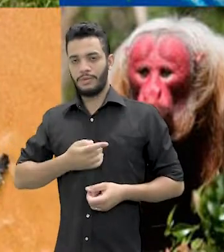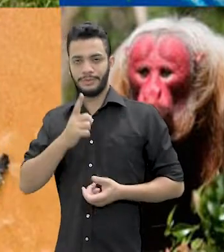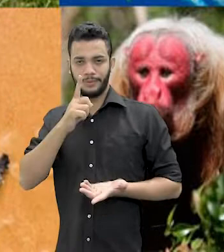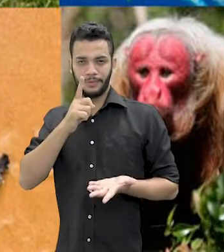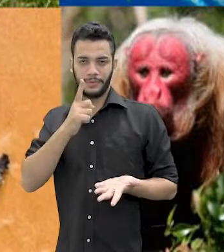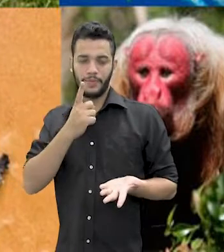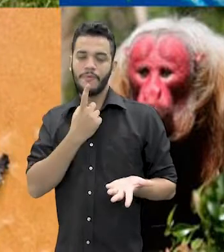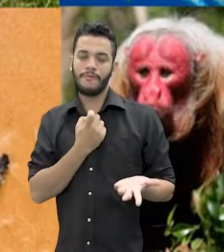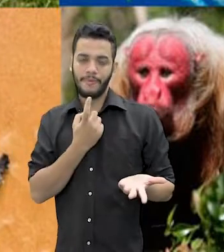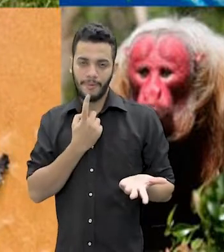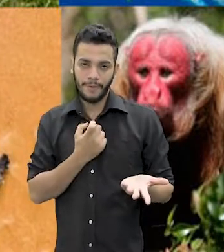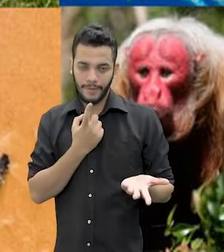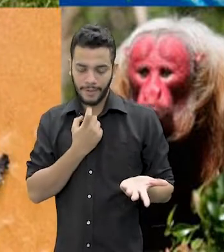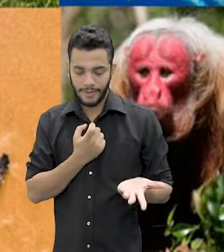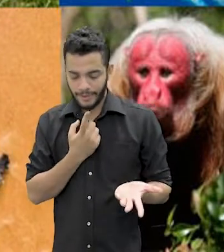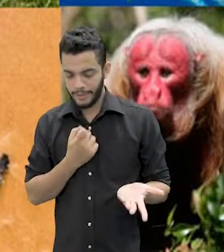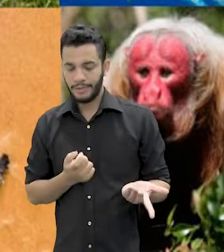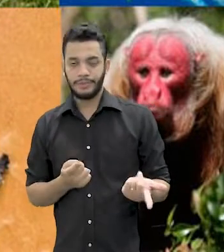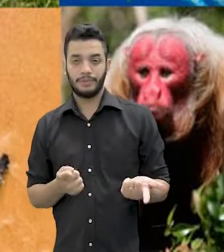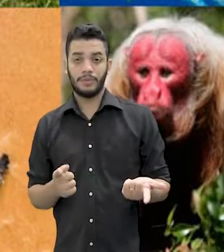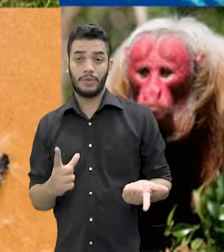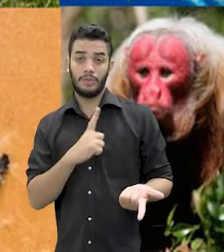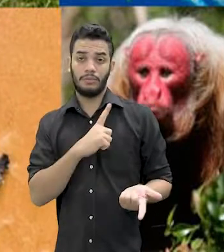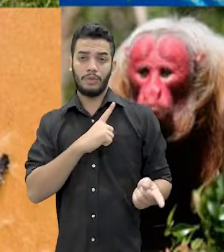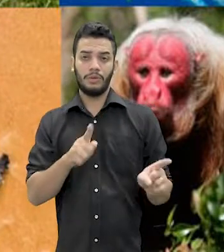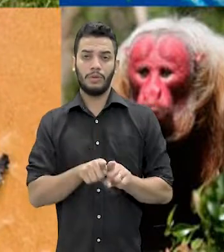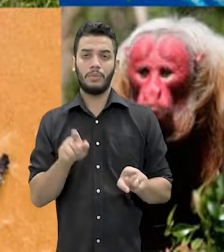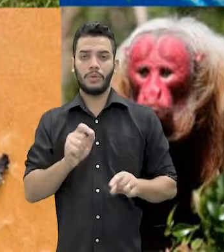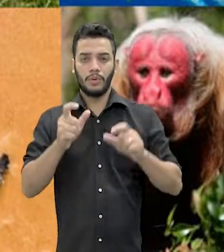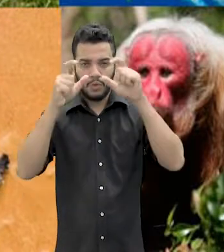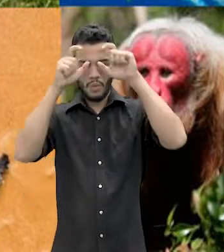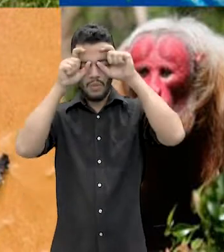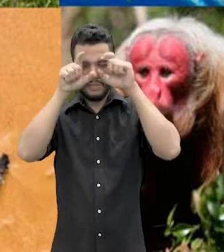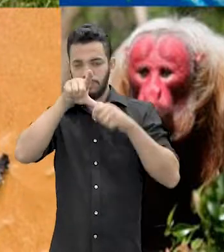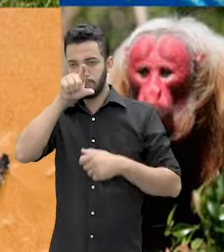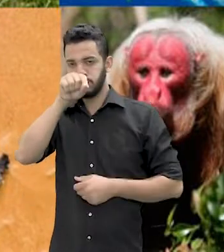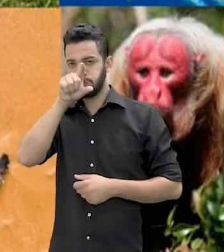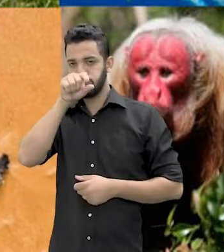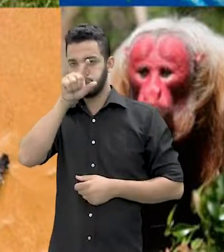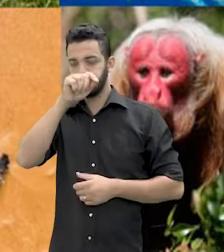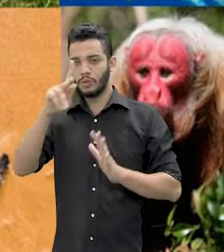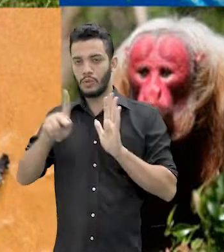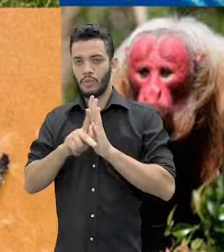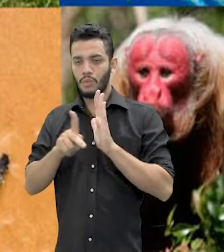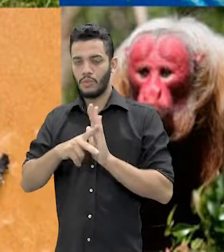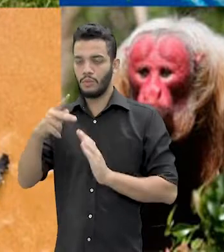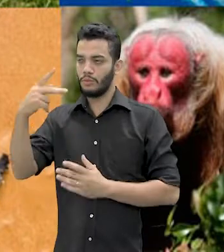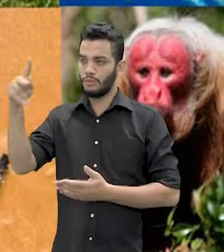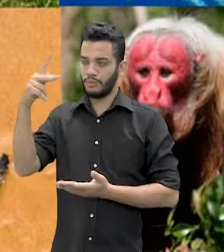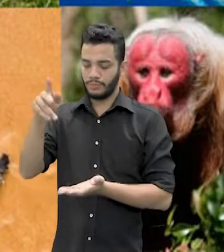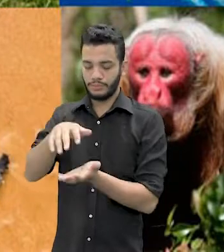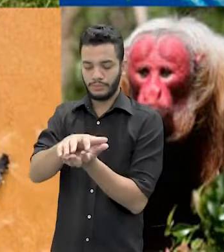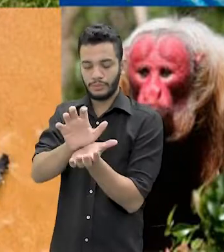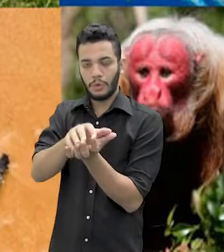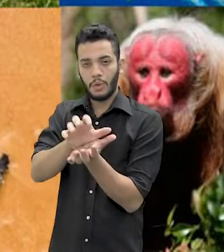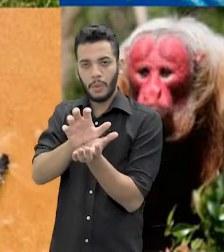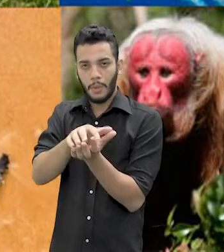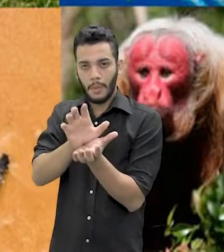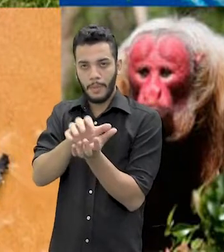espécie de passarinho. Tem a coruja caburé de Pernambuco e, por último, a perereca verde da